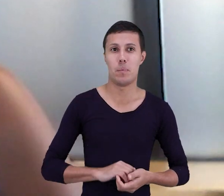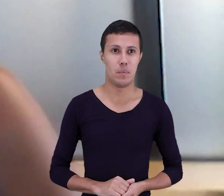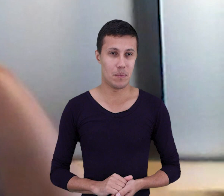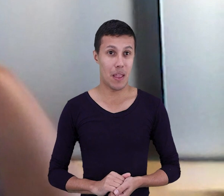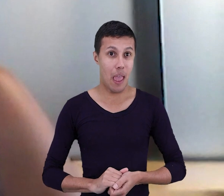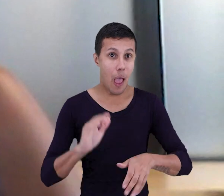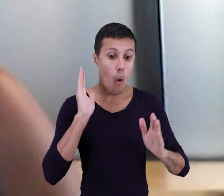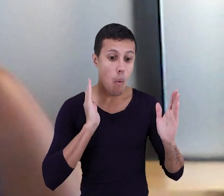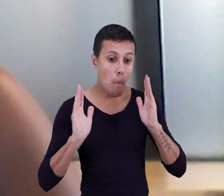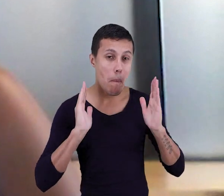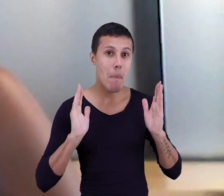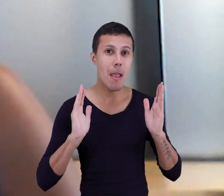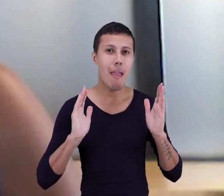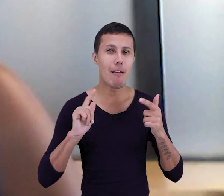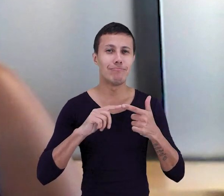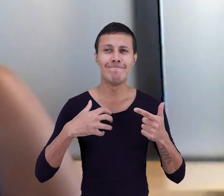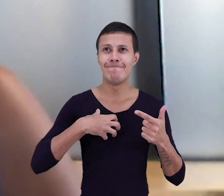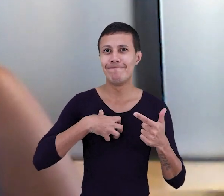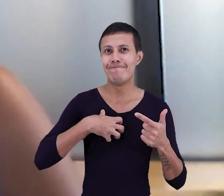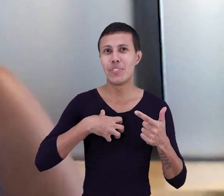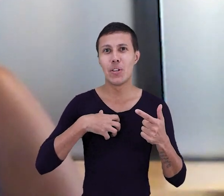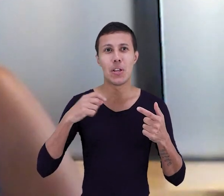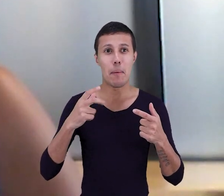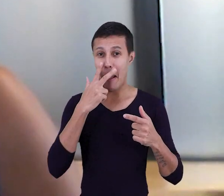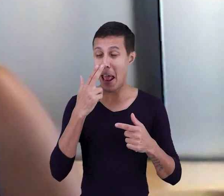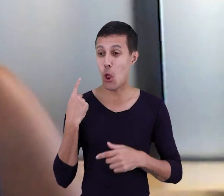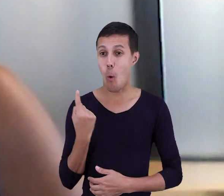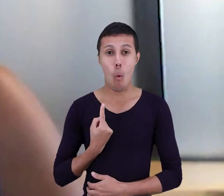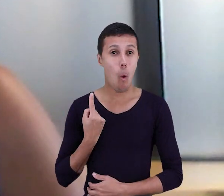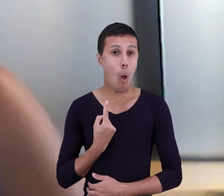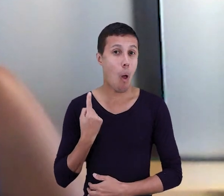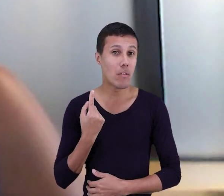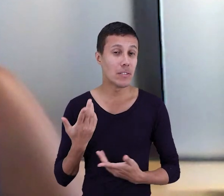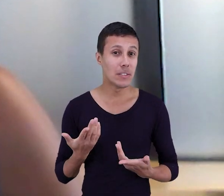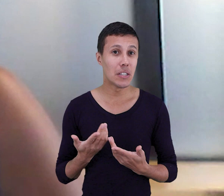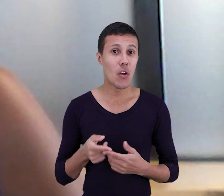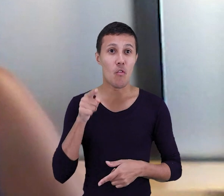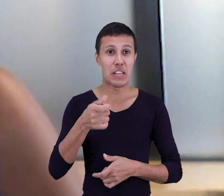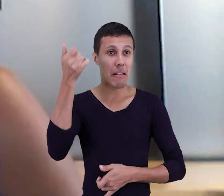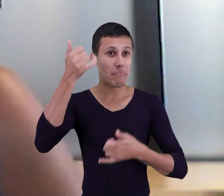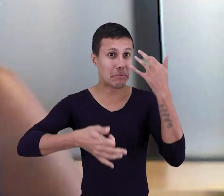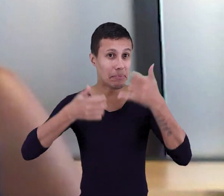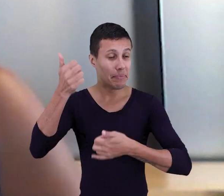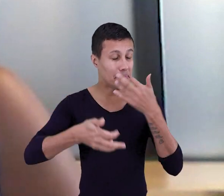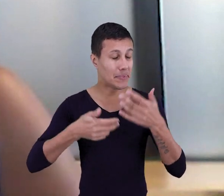um momento, é um estado onde você fica meio isolado, né? Porque você está falando